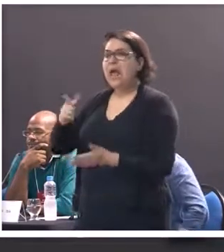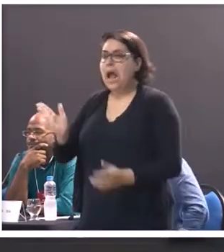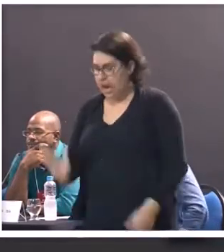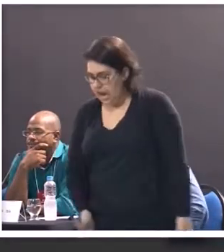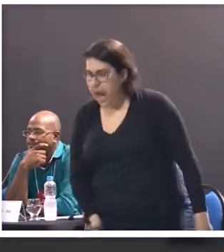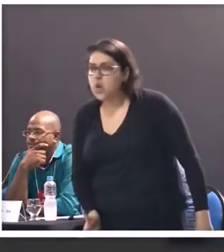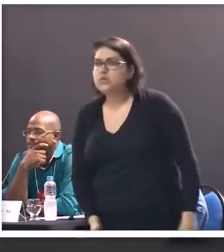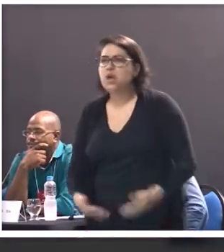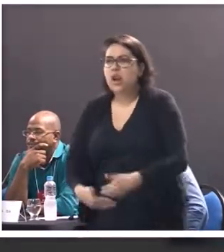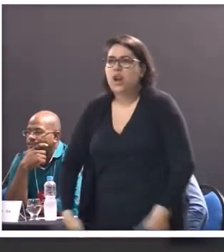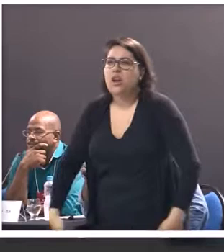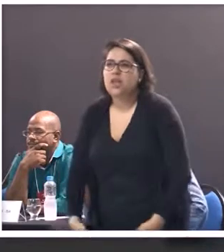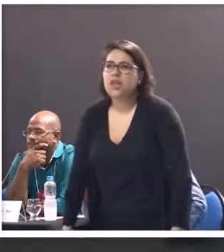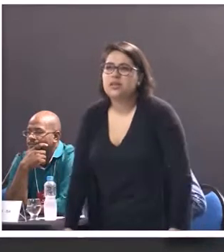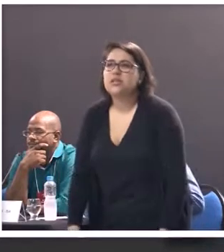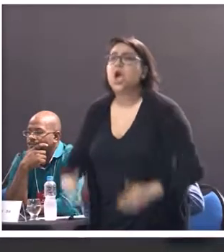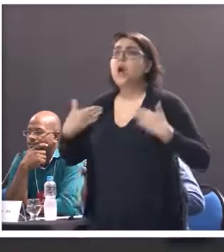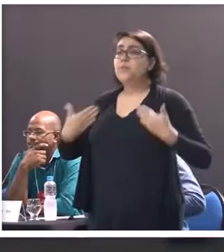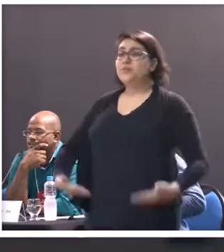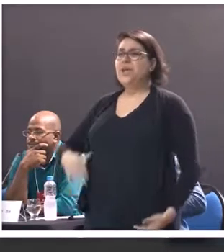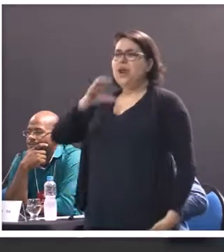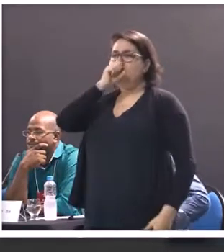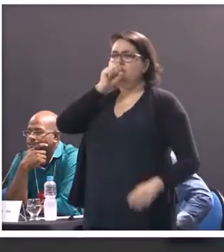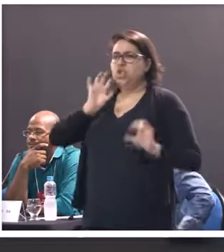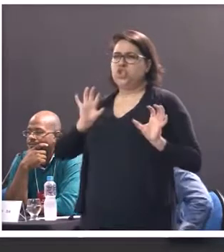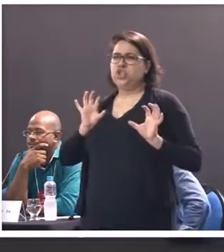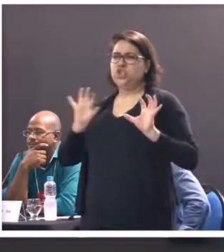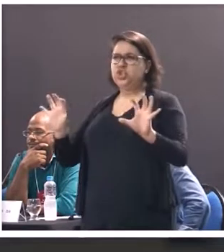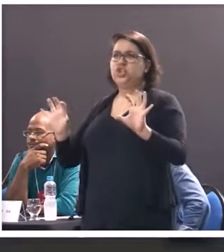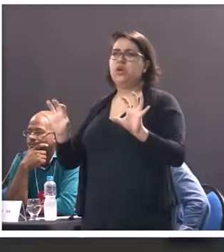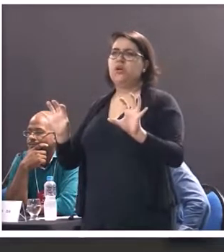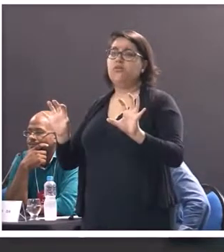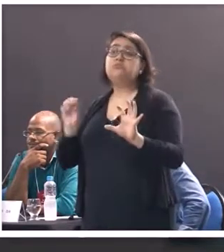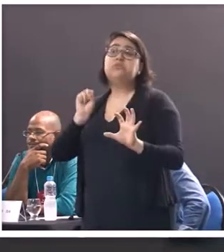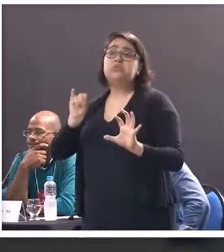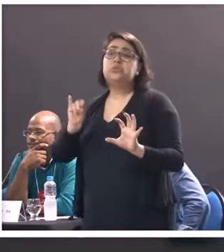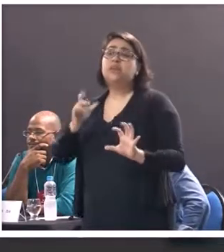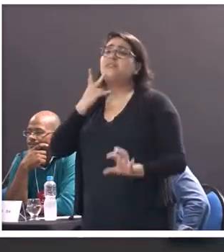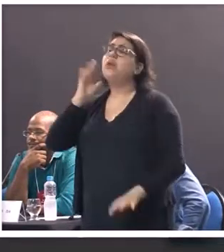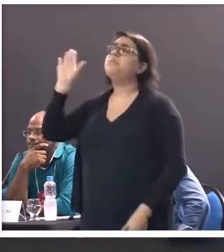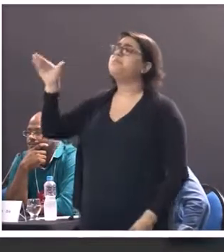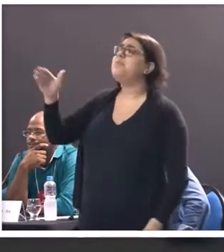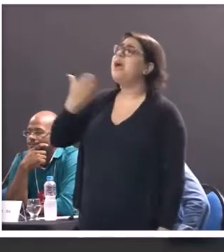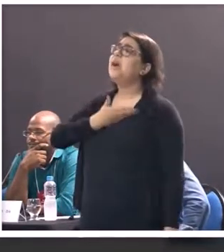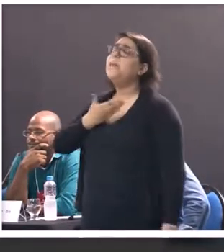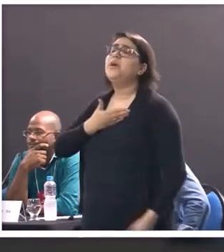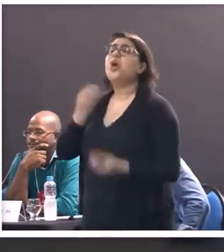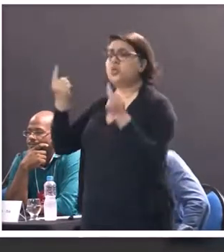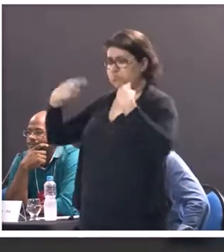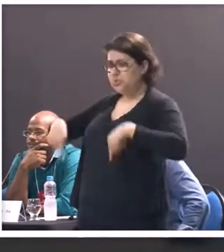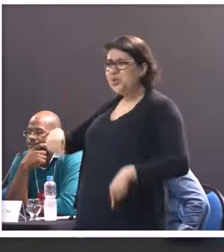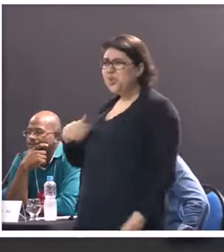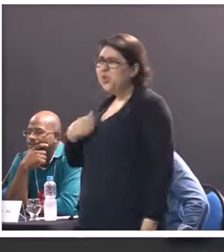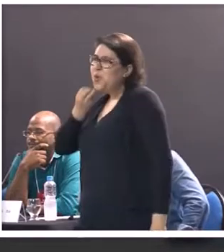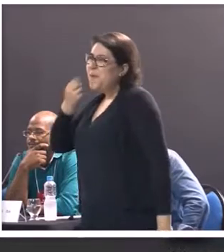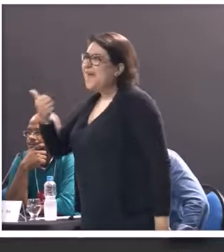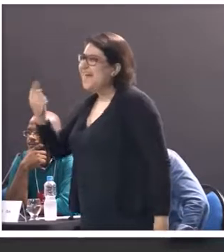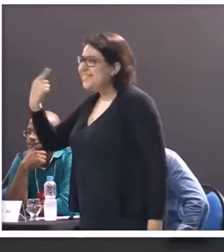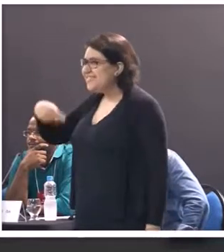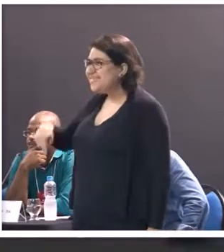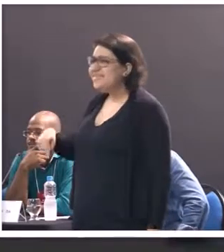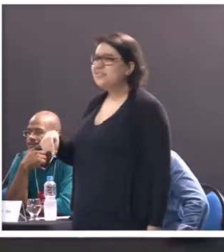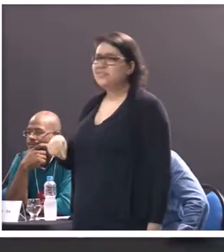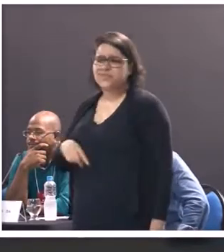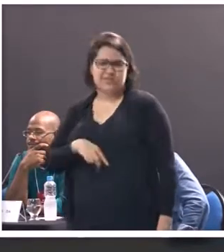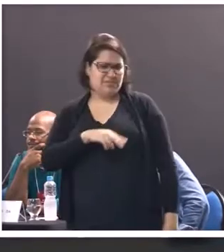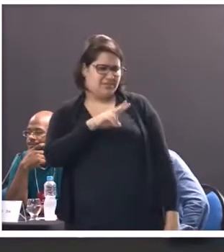listrada e uma blusa laranja fluorescente, fala assim, amiga, e aí, como é que eu tô? Tô legal? Você